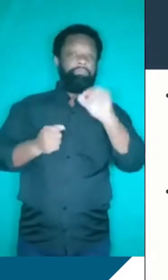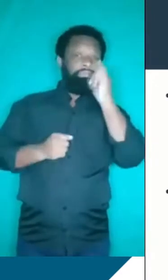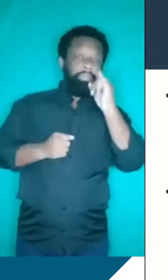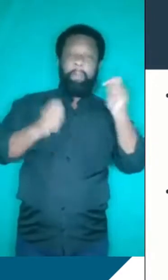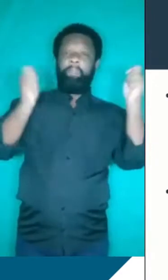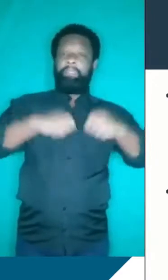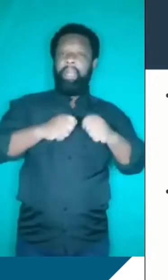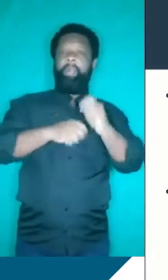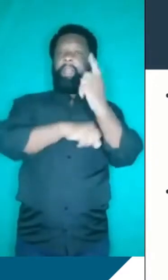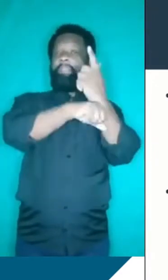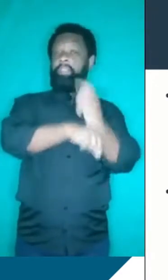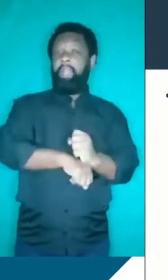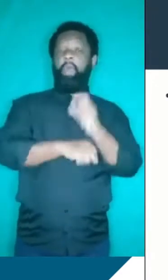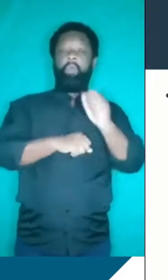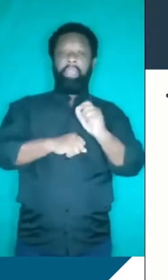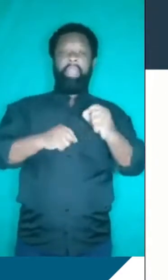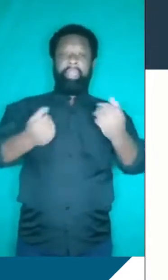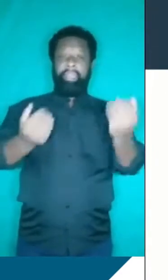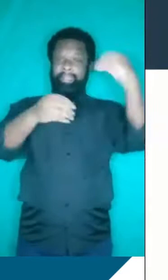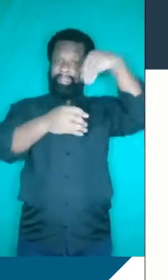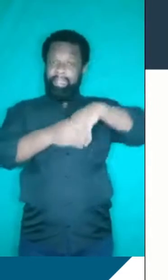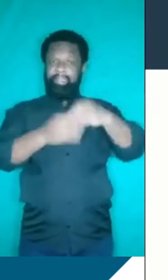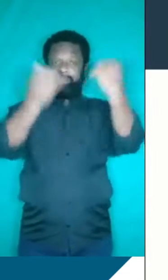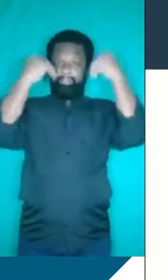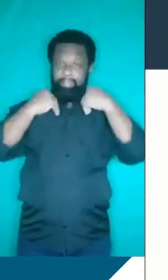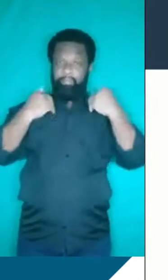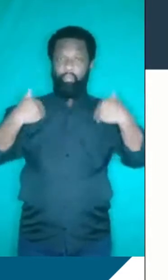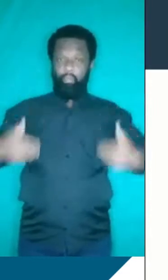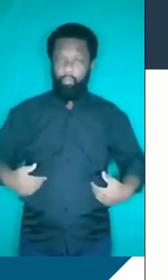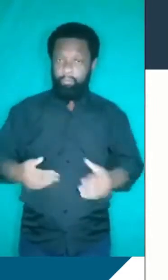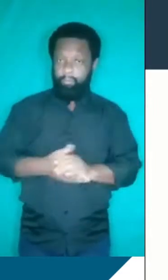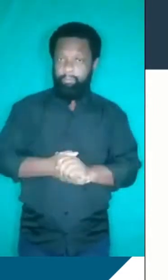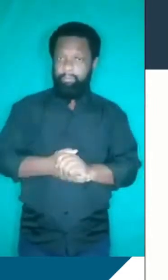potencial gravitacional, a energia armazenada no corpo. Nesse caso aí,